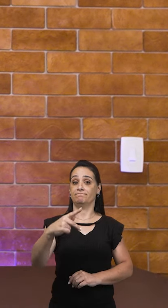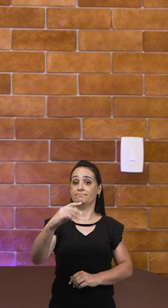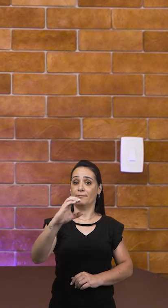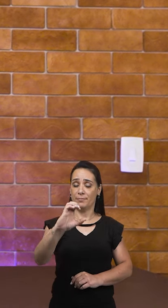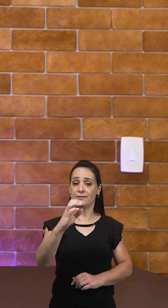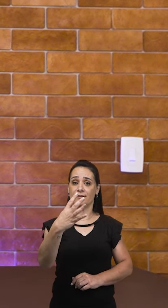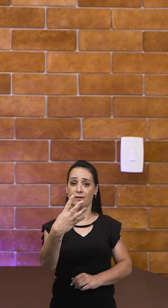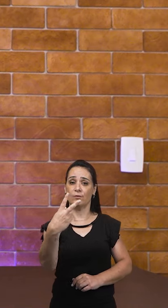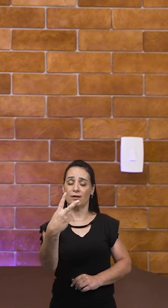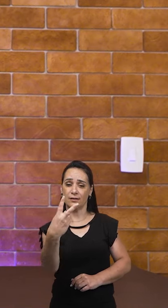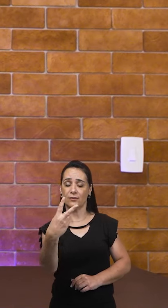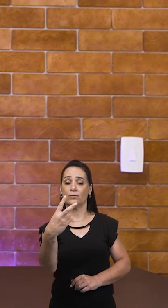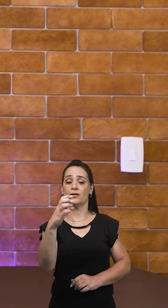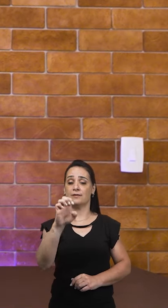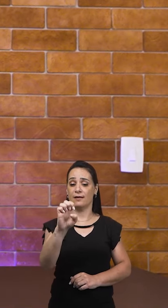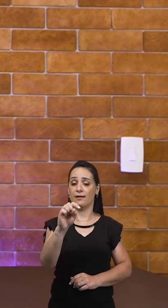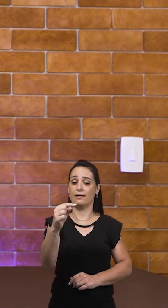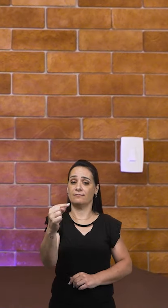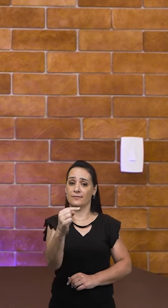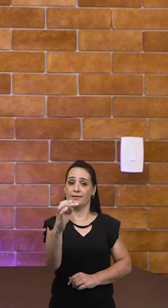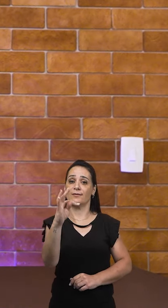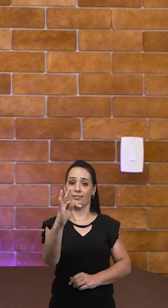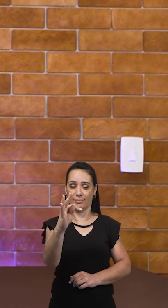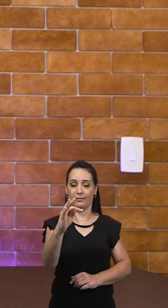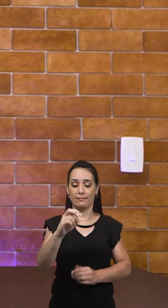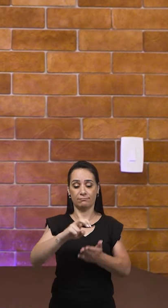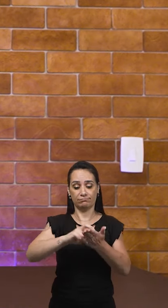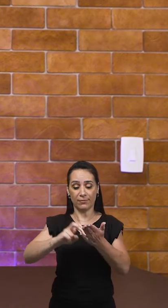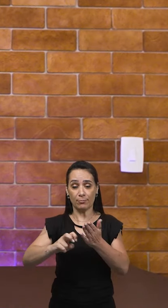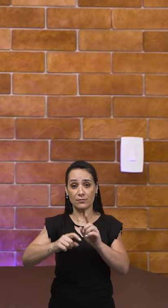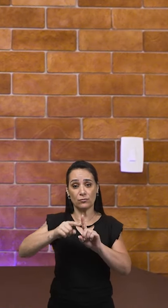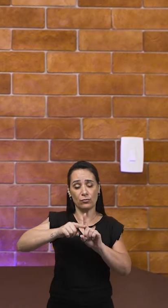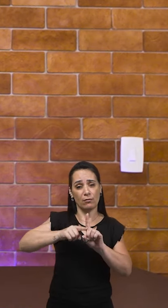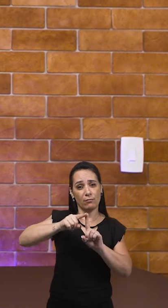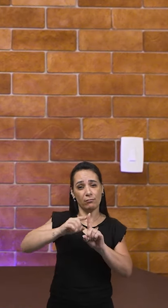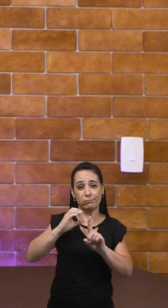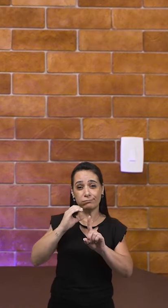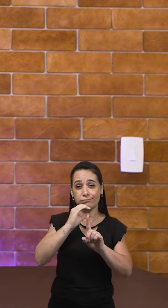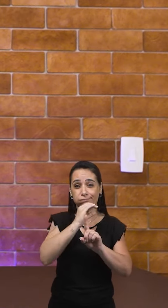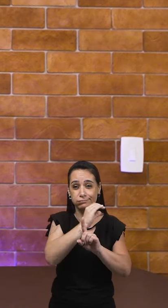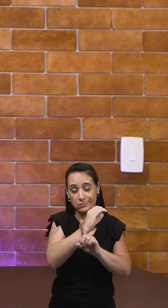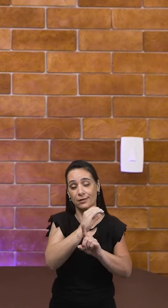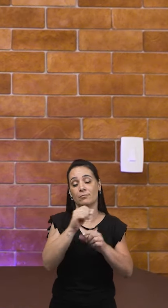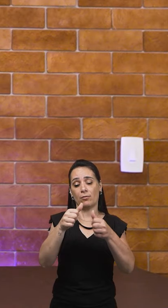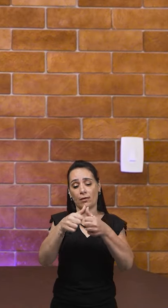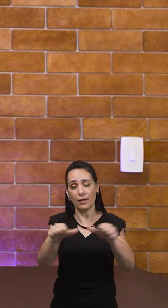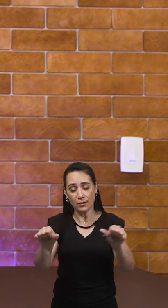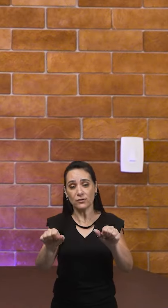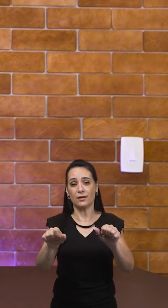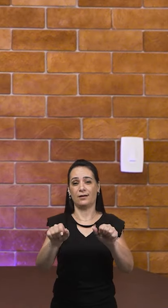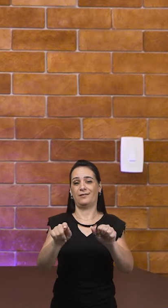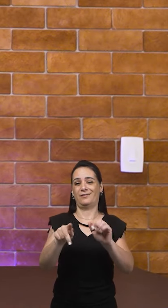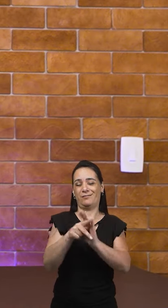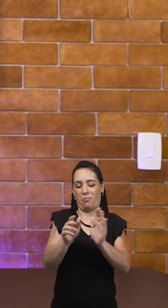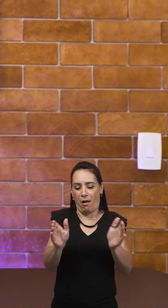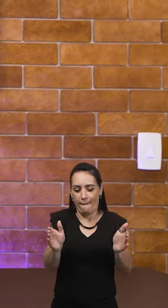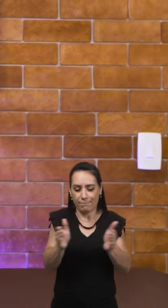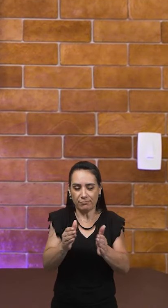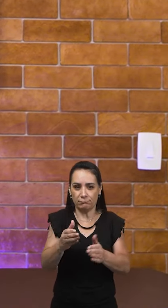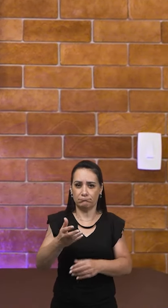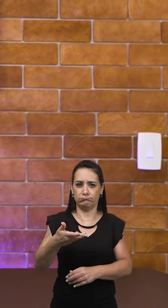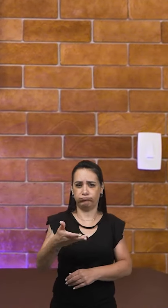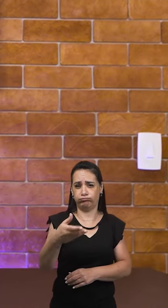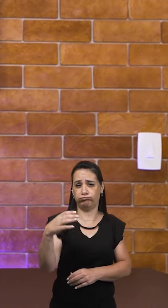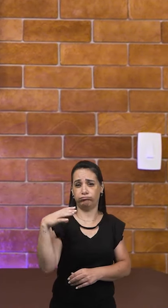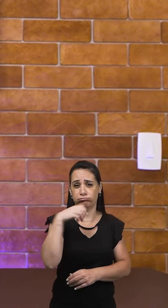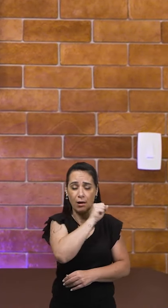A PC42E-T é uma impressora térmica de etiquetas de 4 polegadas super compacta, de